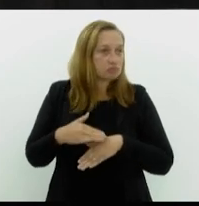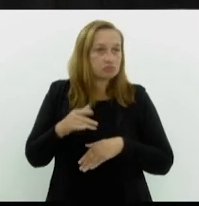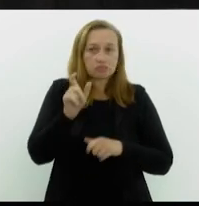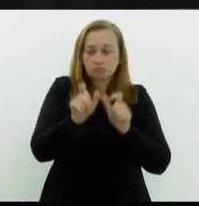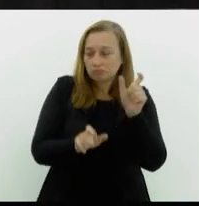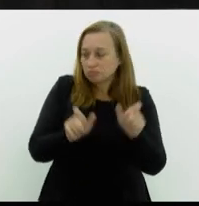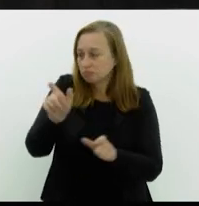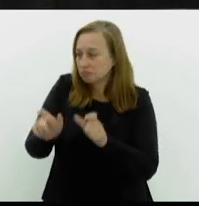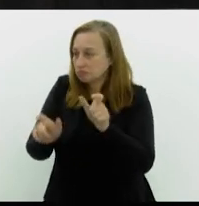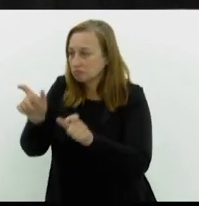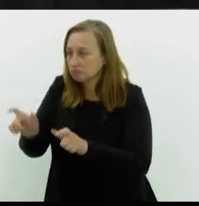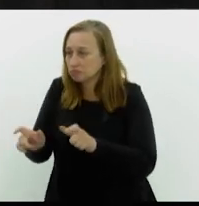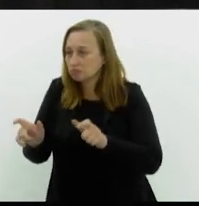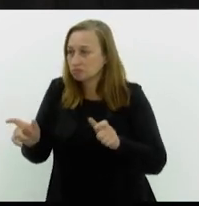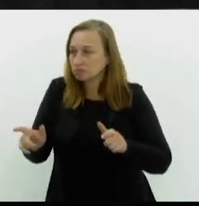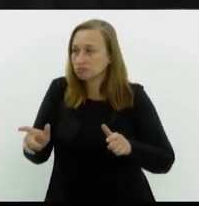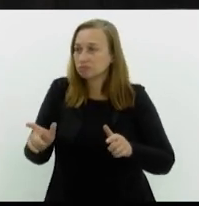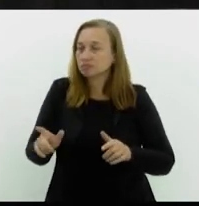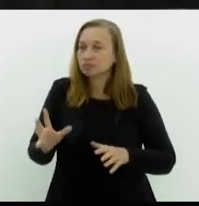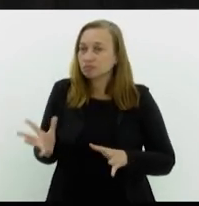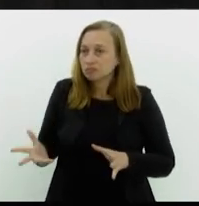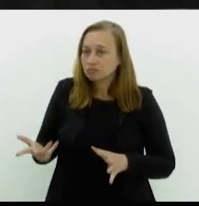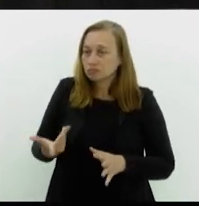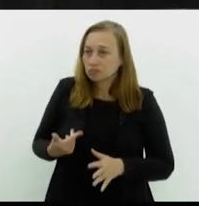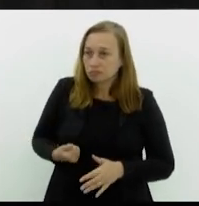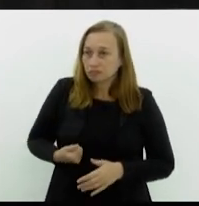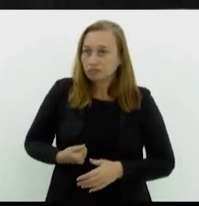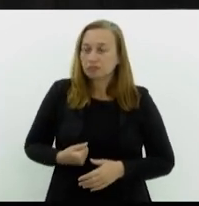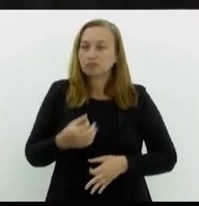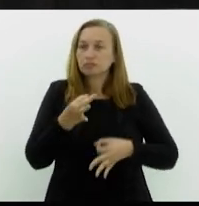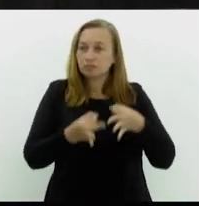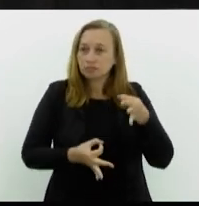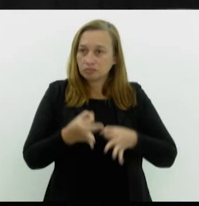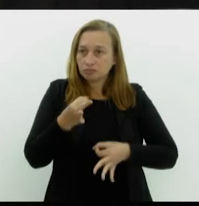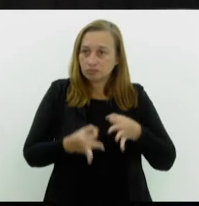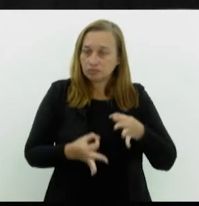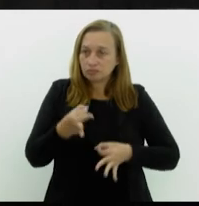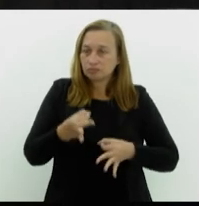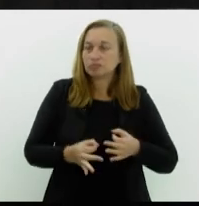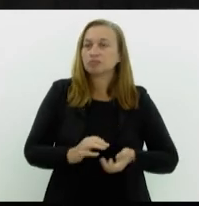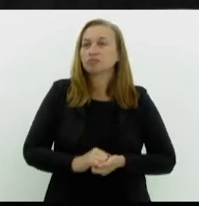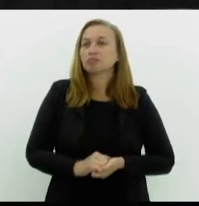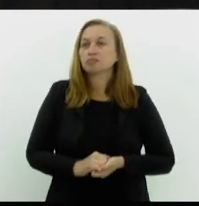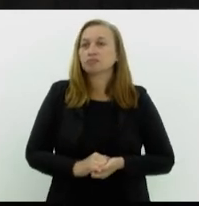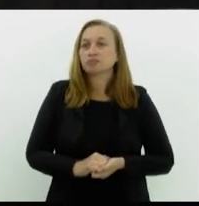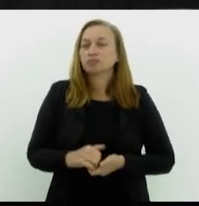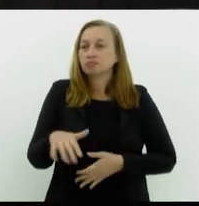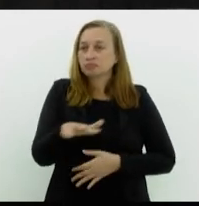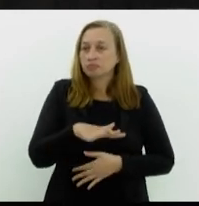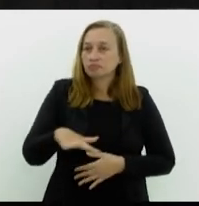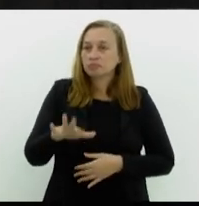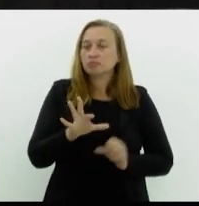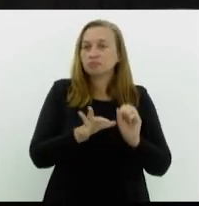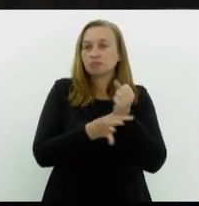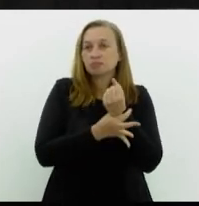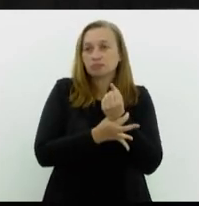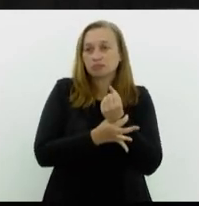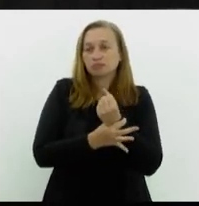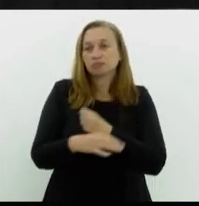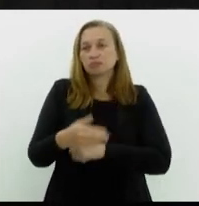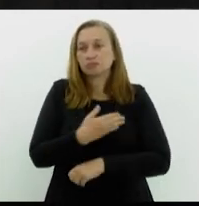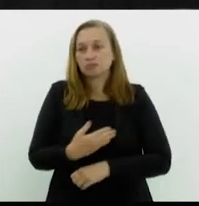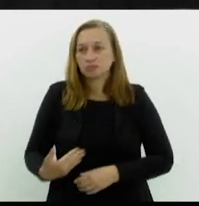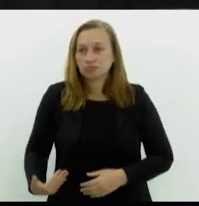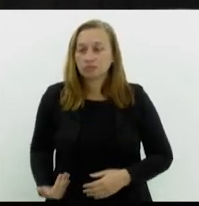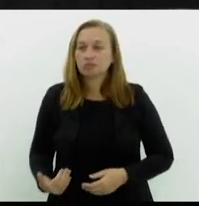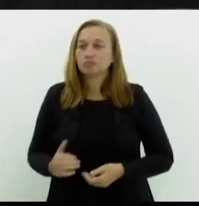pessoal concursado, qualificado, justamente remunerado, nas áreas de segurança pública,